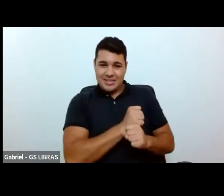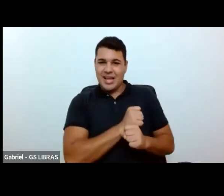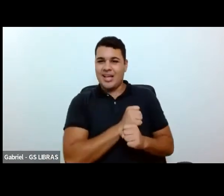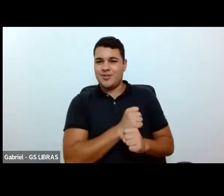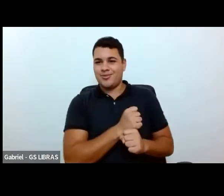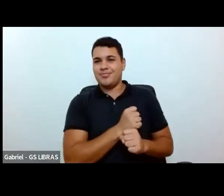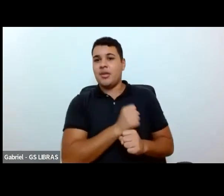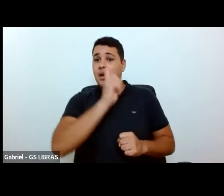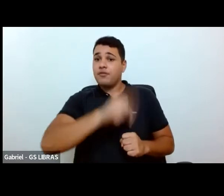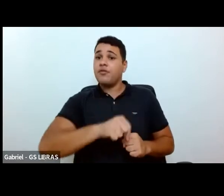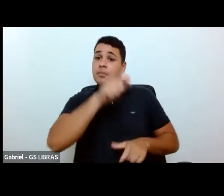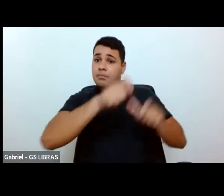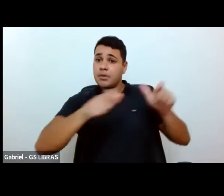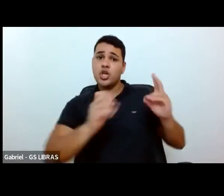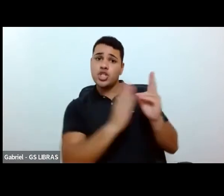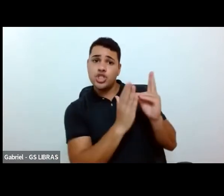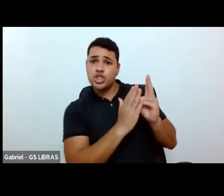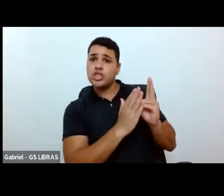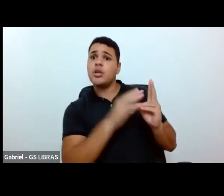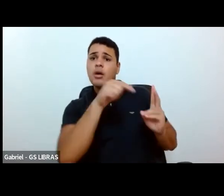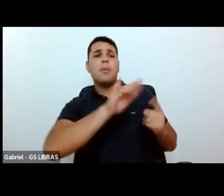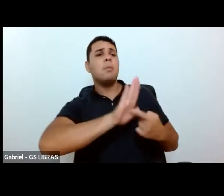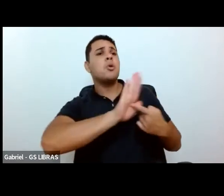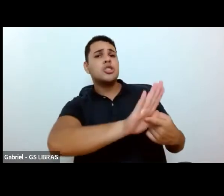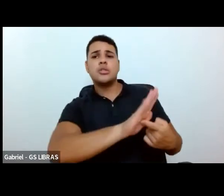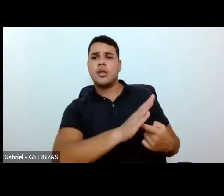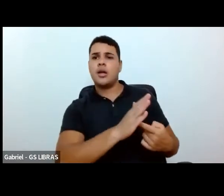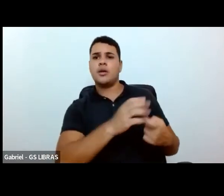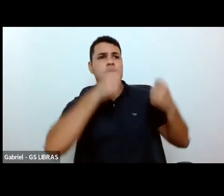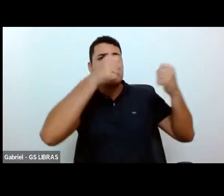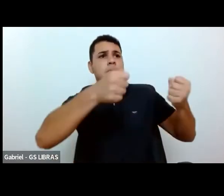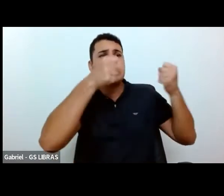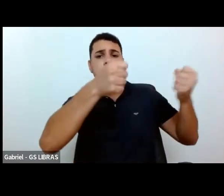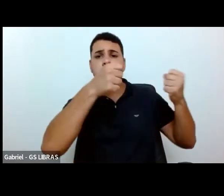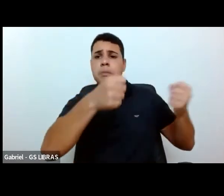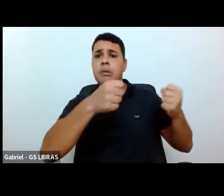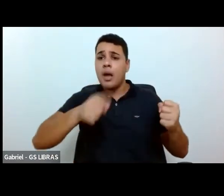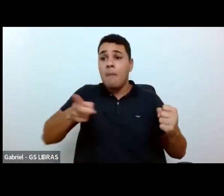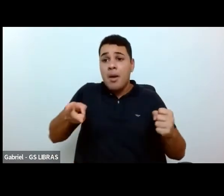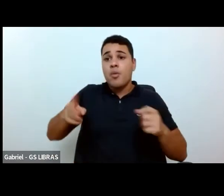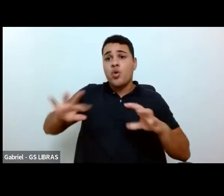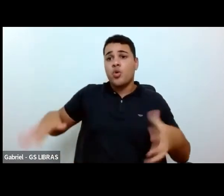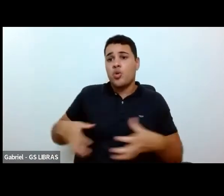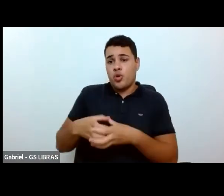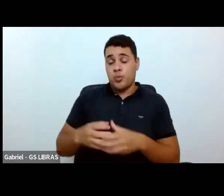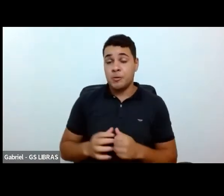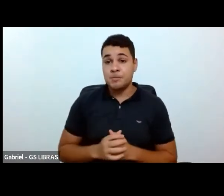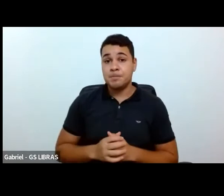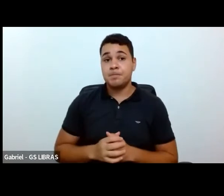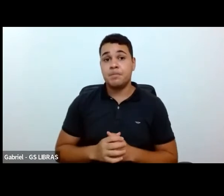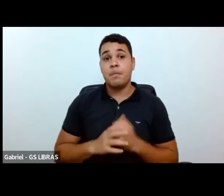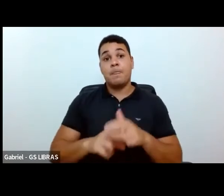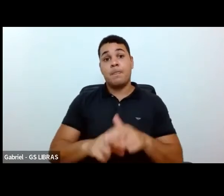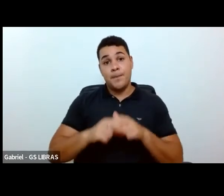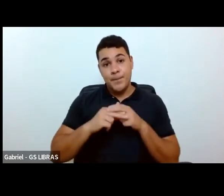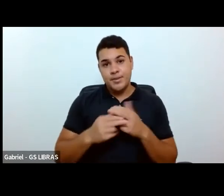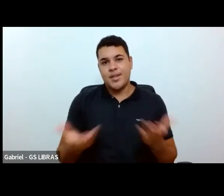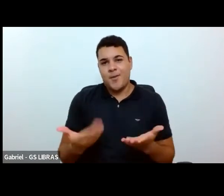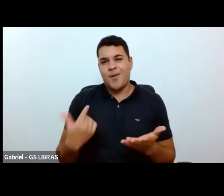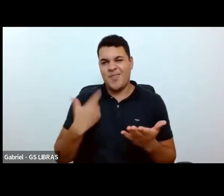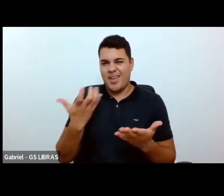confrontos diretos ali diante das pautas que estão sendo passadas no Congresso. E daí eu volto a um